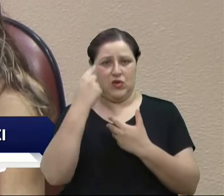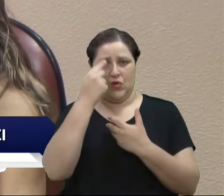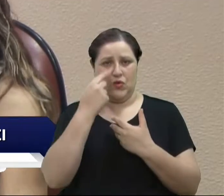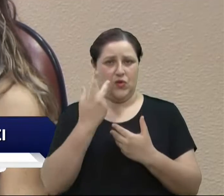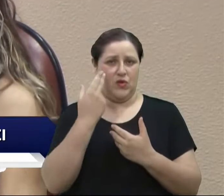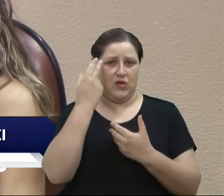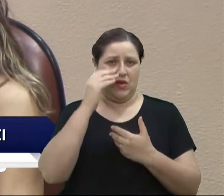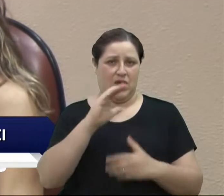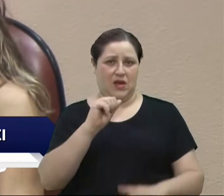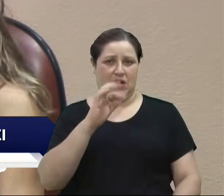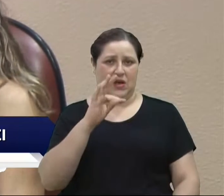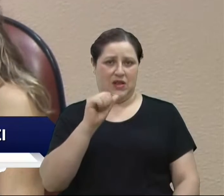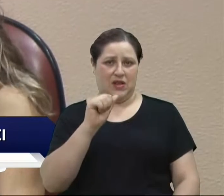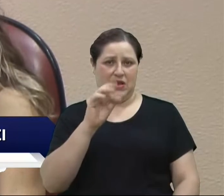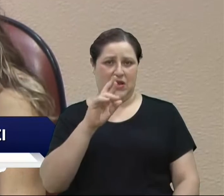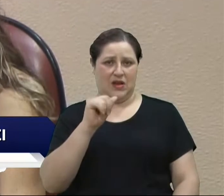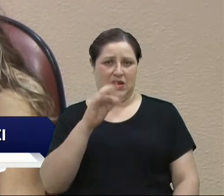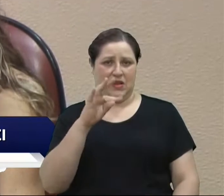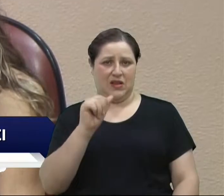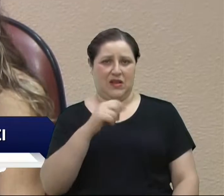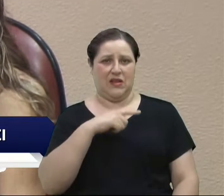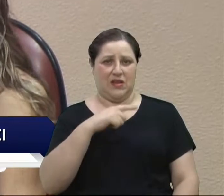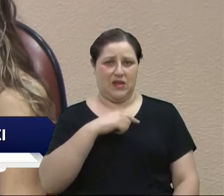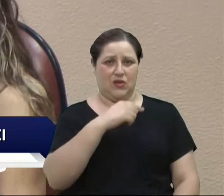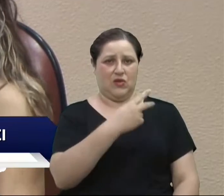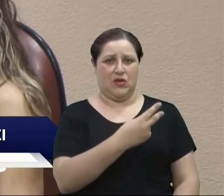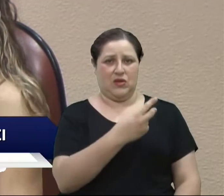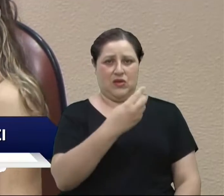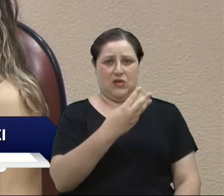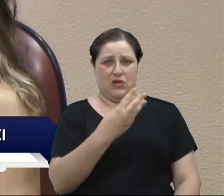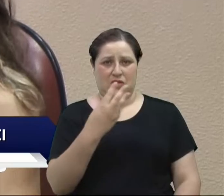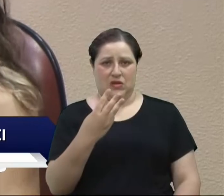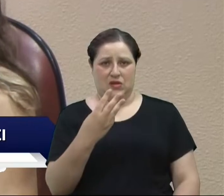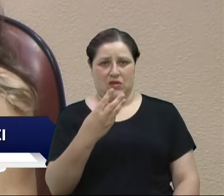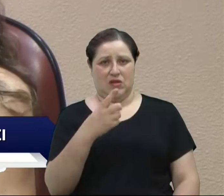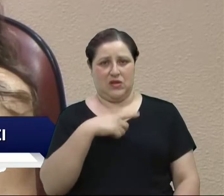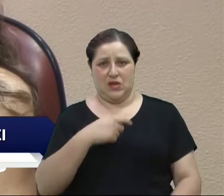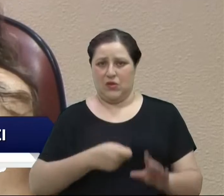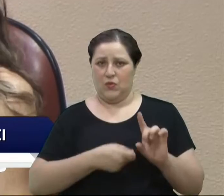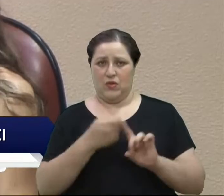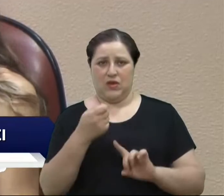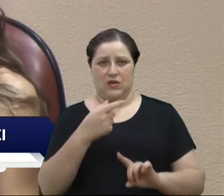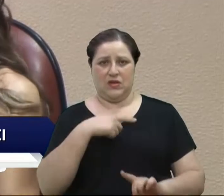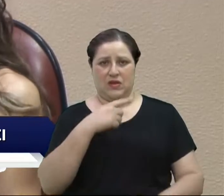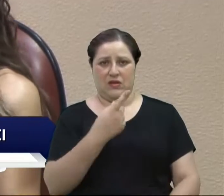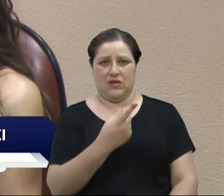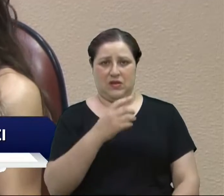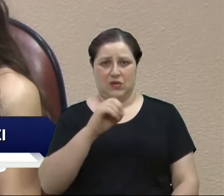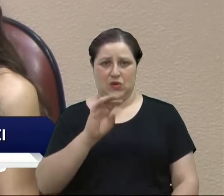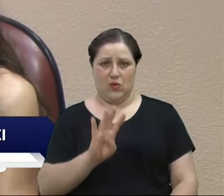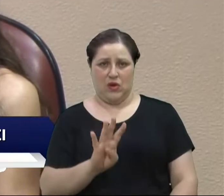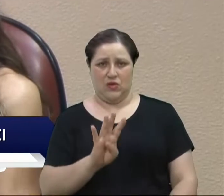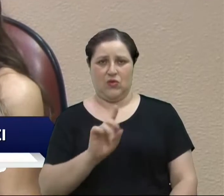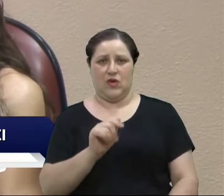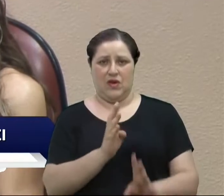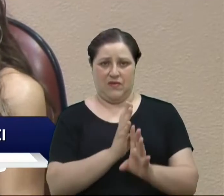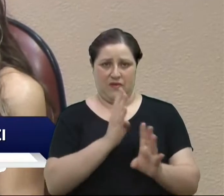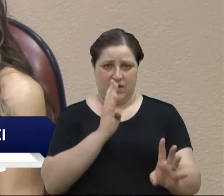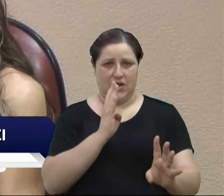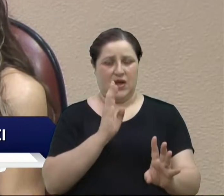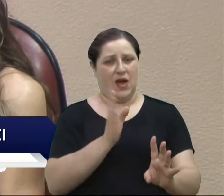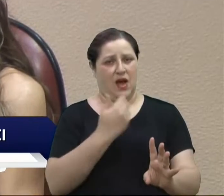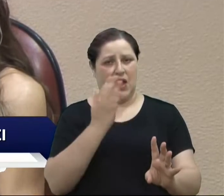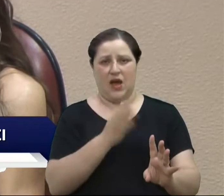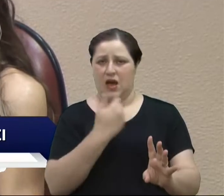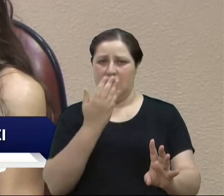tem 233 pessoas na fila, mas a gente realiza, em média, 104 cirurgias por mês. Então, é uma fila que roda.